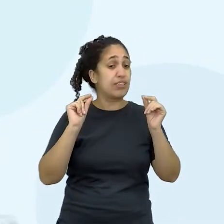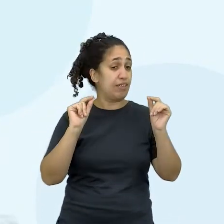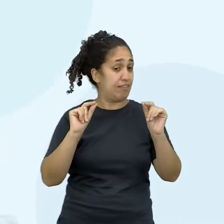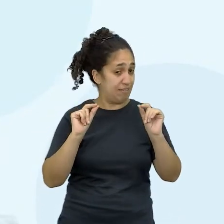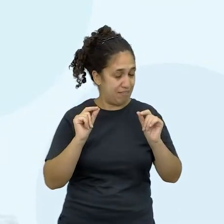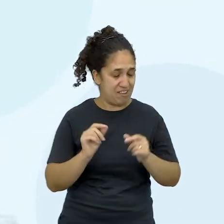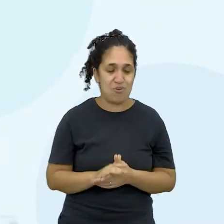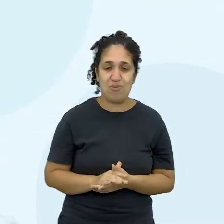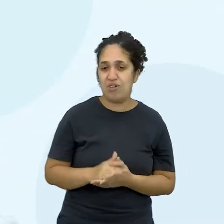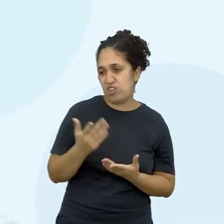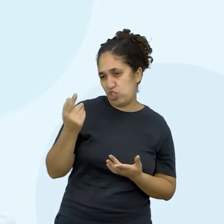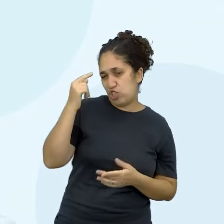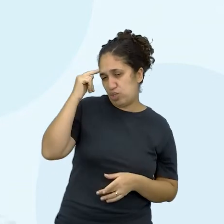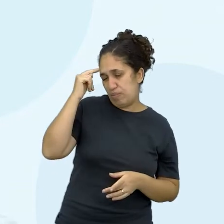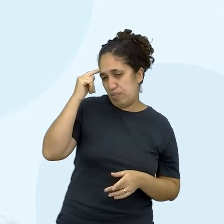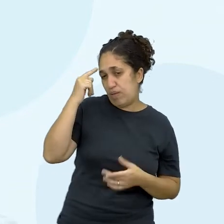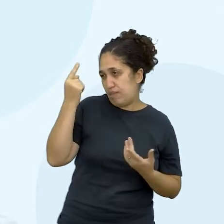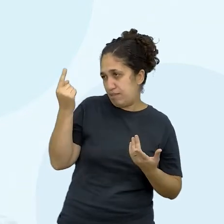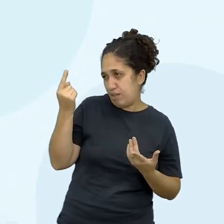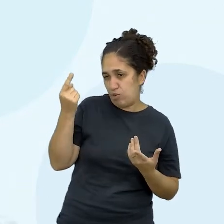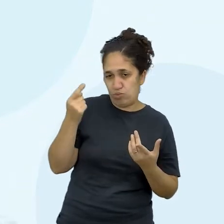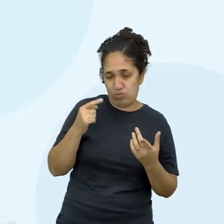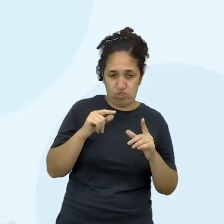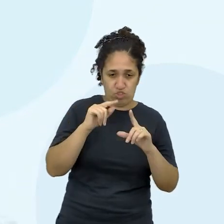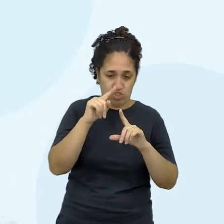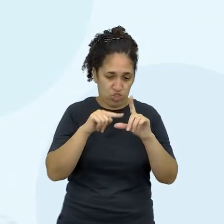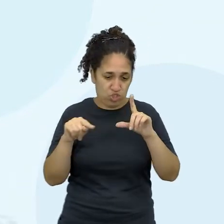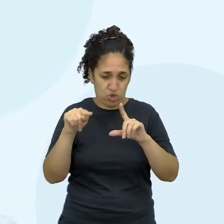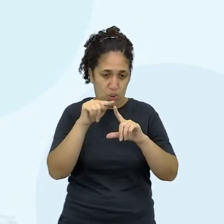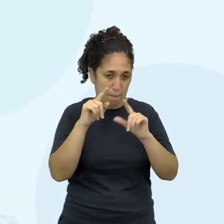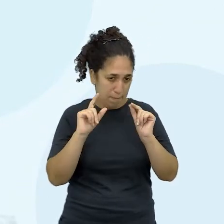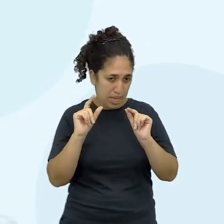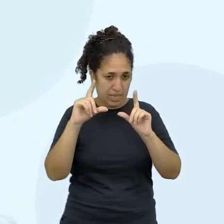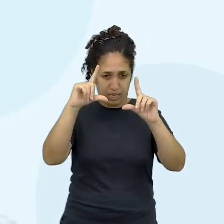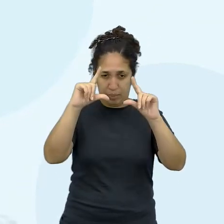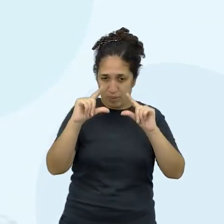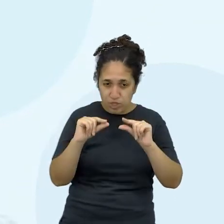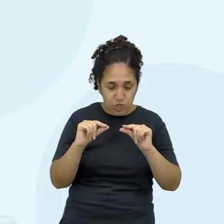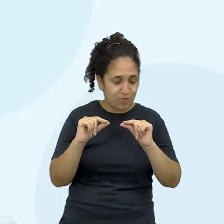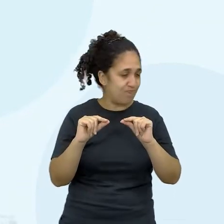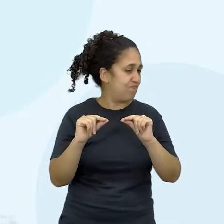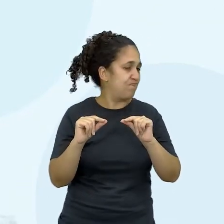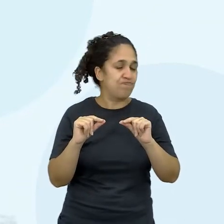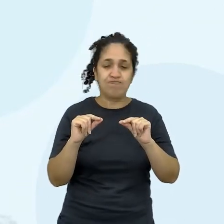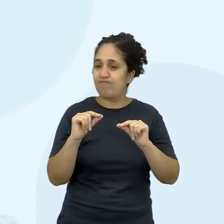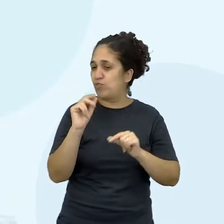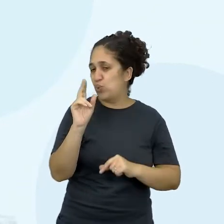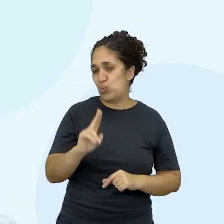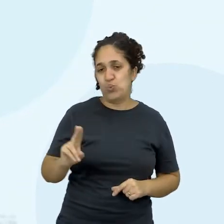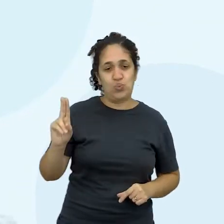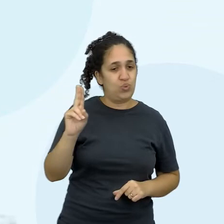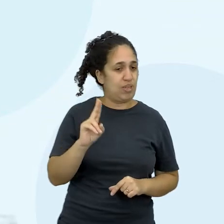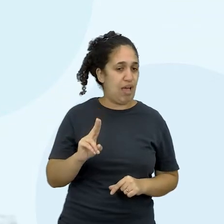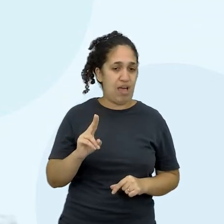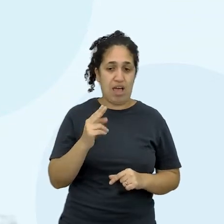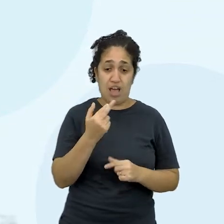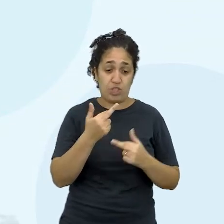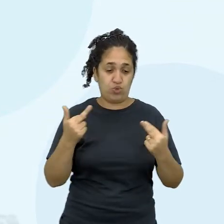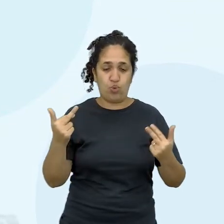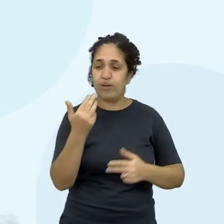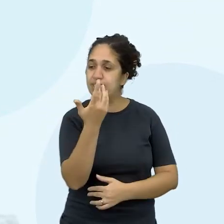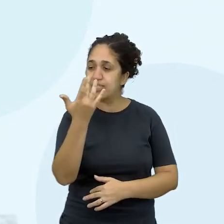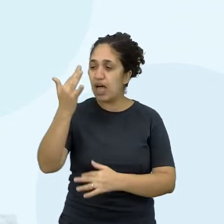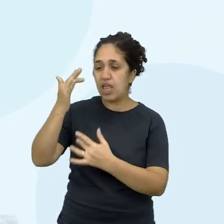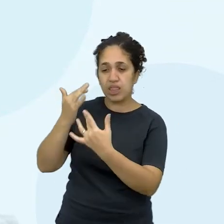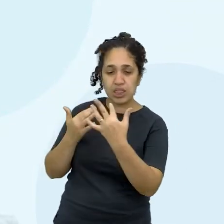maneira que a gente está pensando aí, geométrica, também as grandezas relacionadas à natureza.